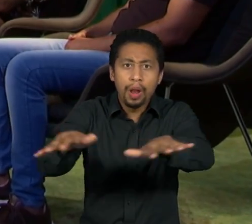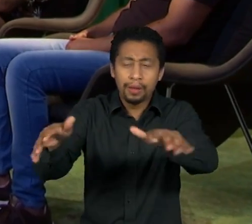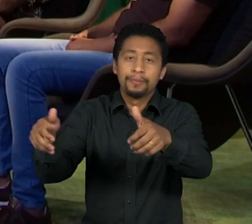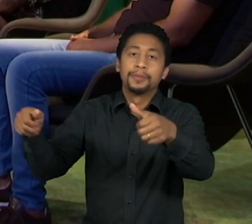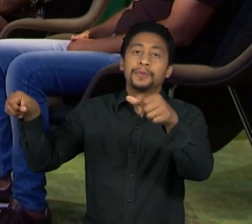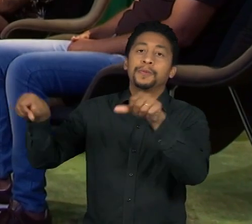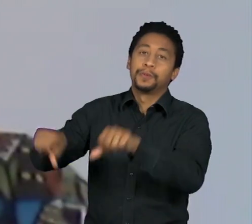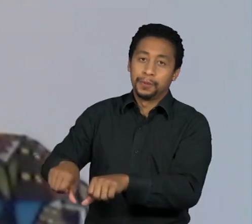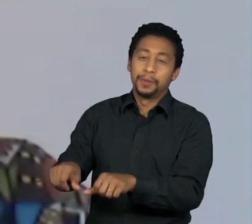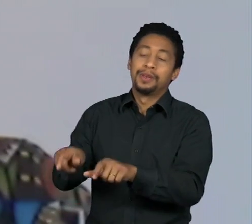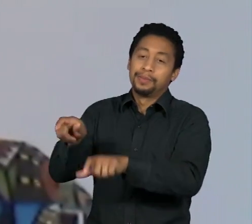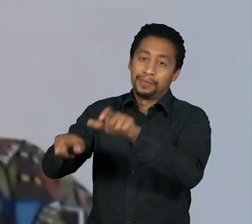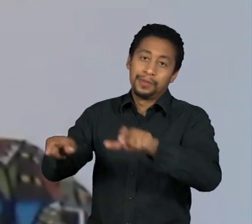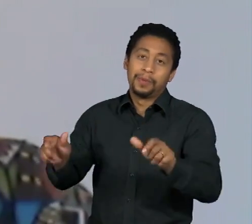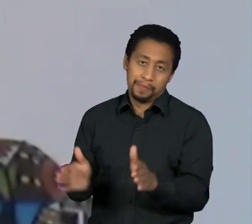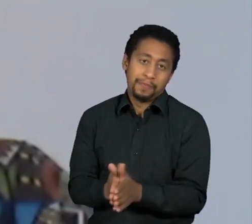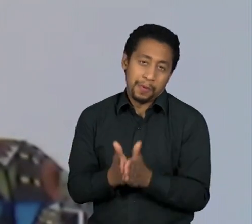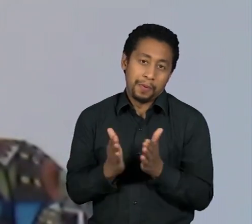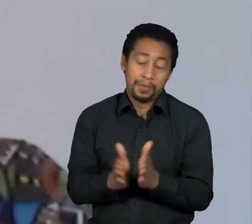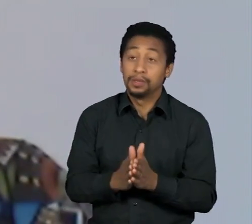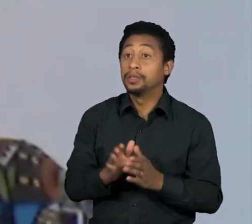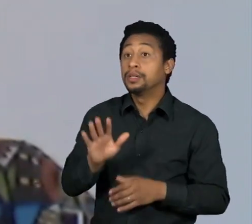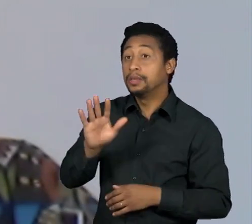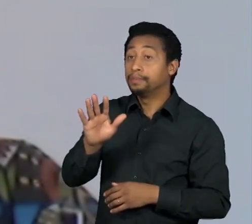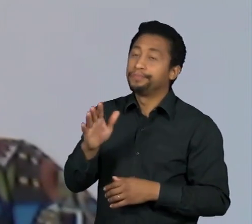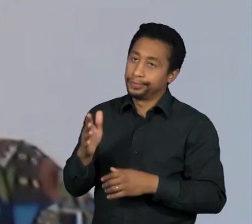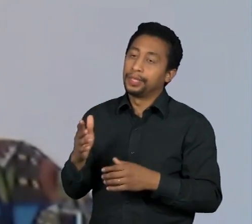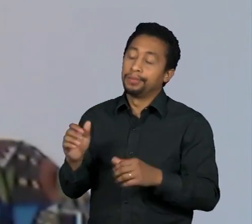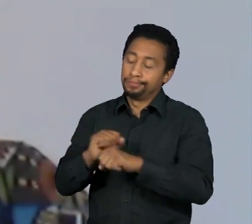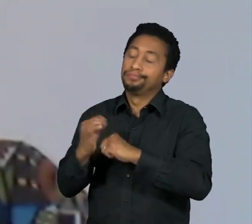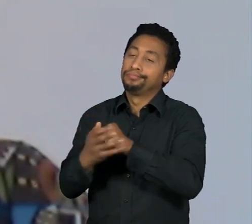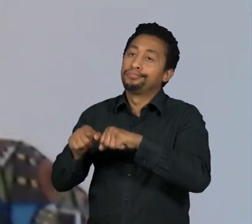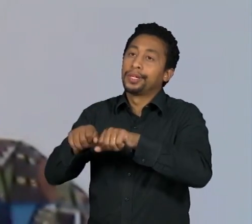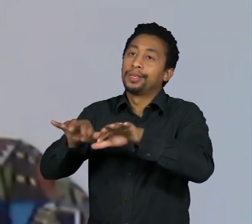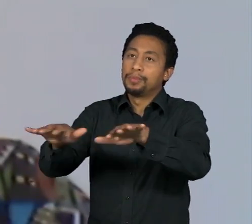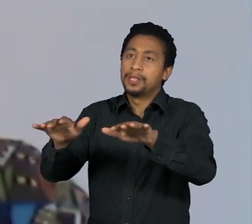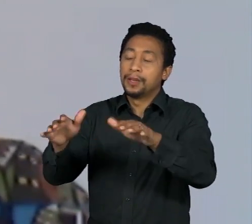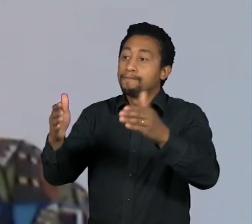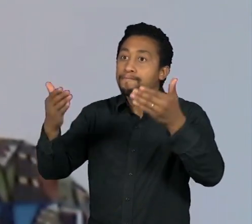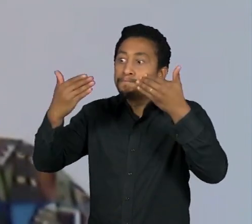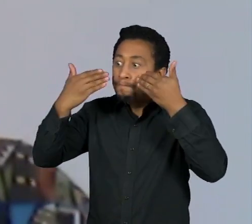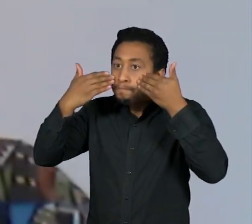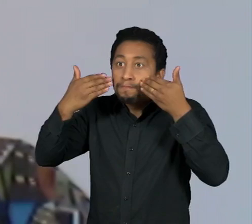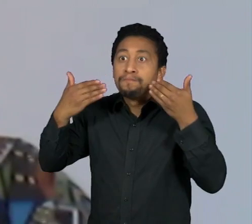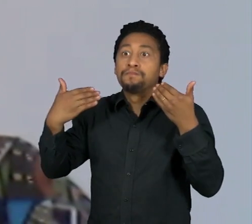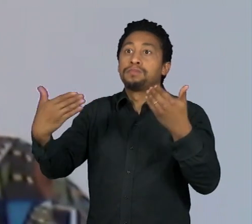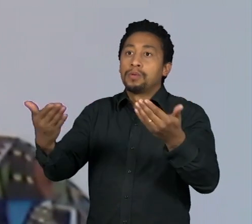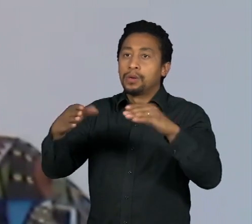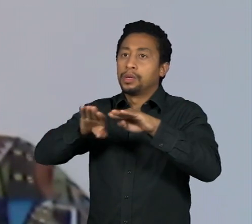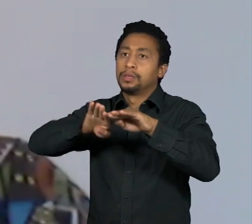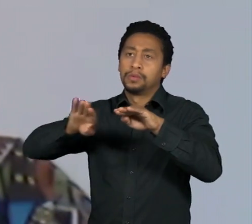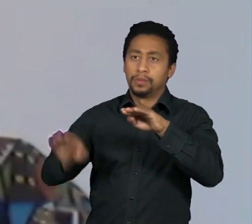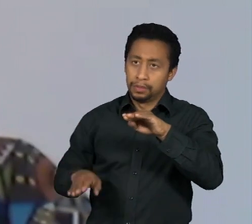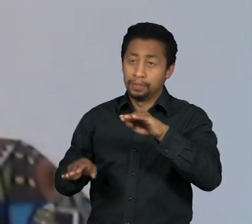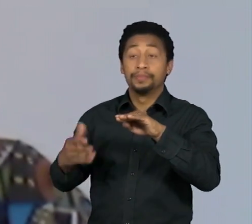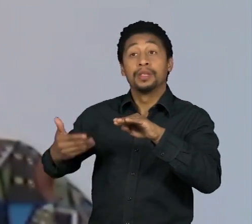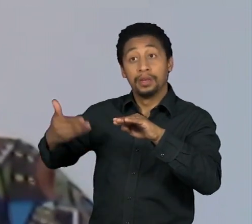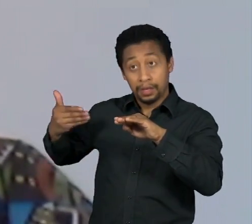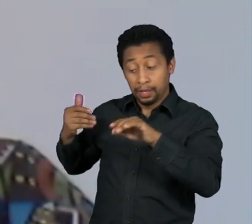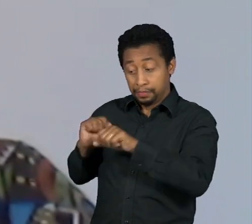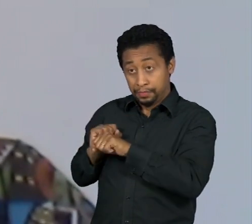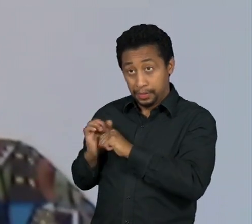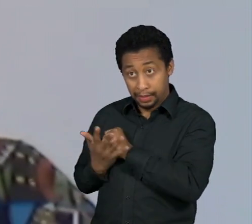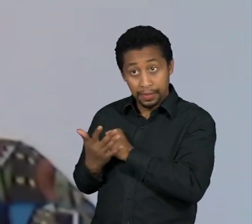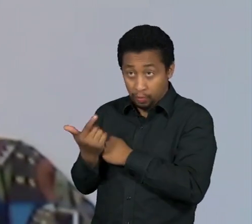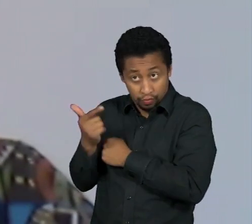Na verdade, a pandemia ela acirrou todas as desigualdades sociais, né? Se no início da pandemia a gente falava que se tratava de uma